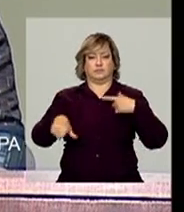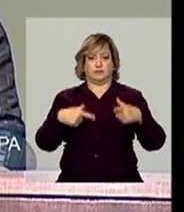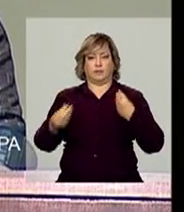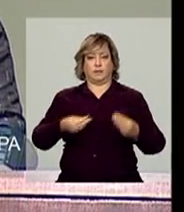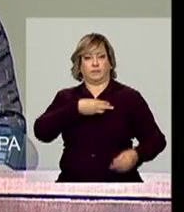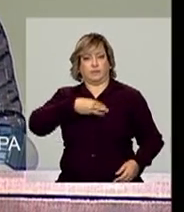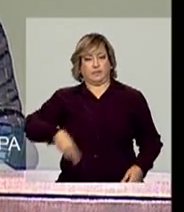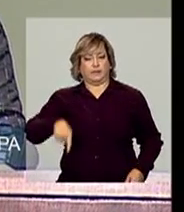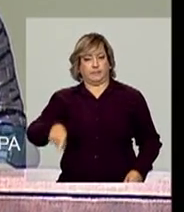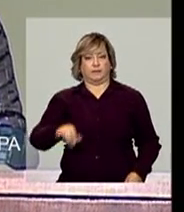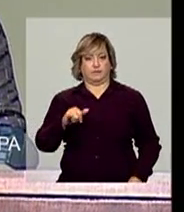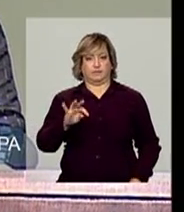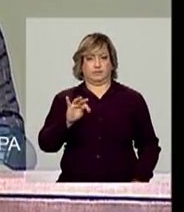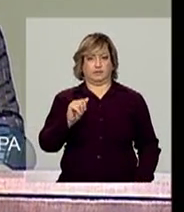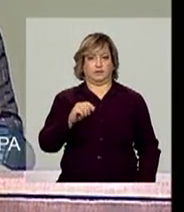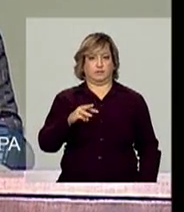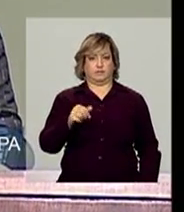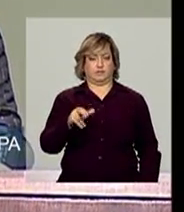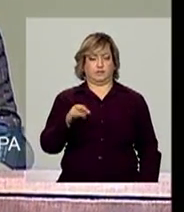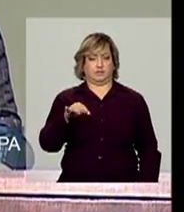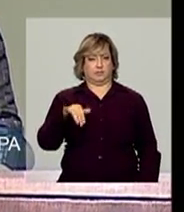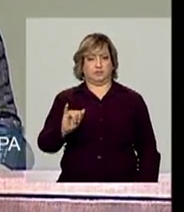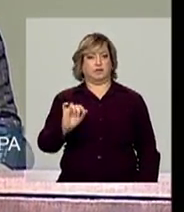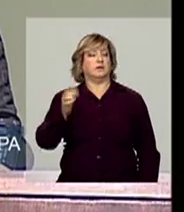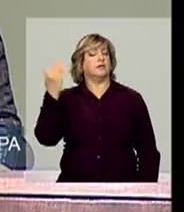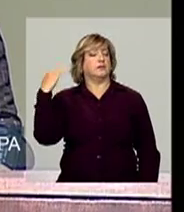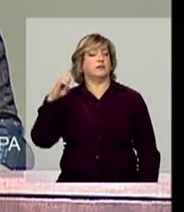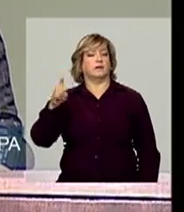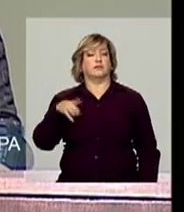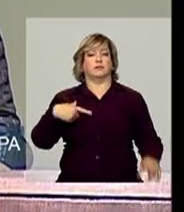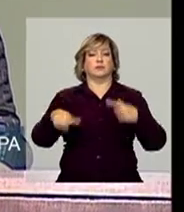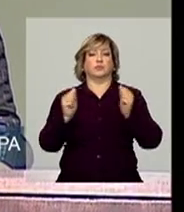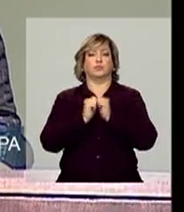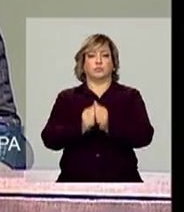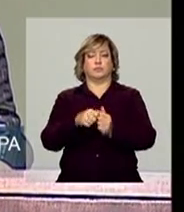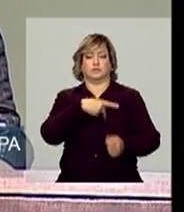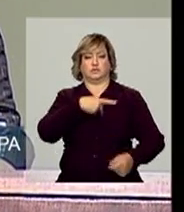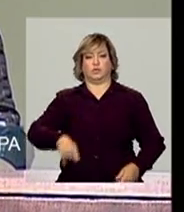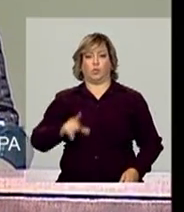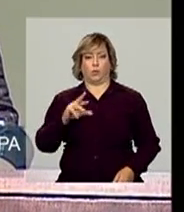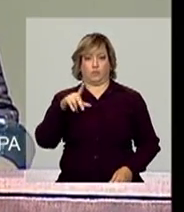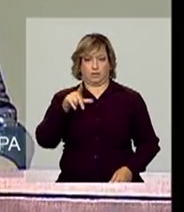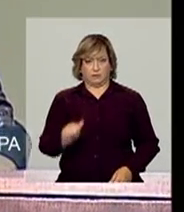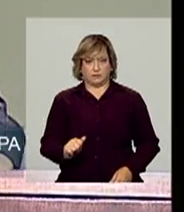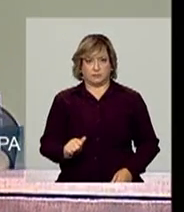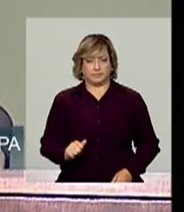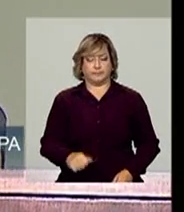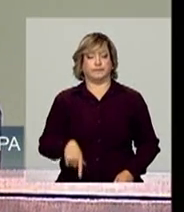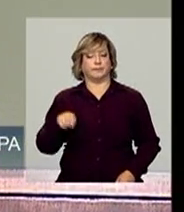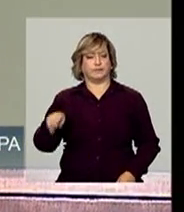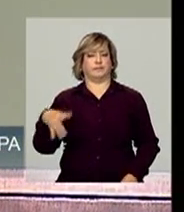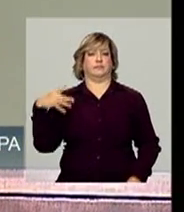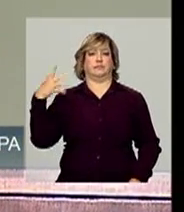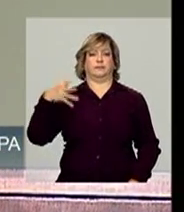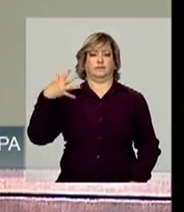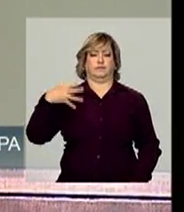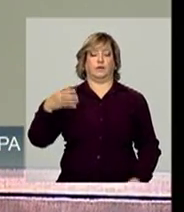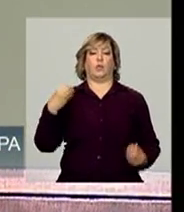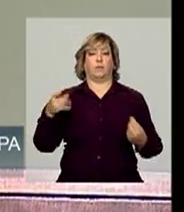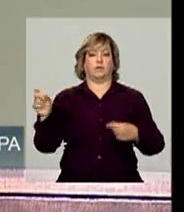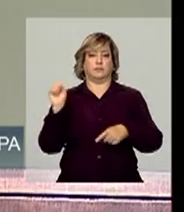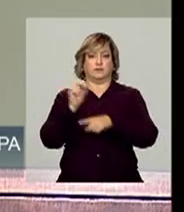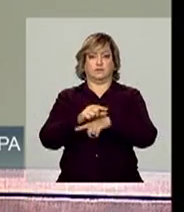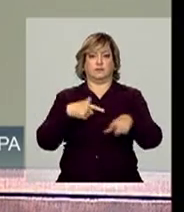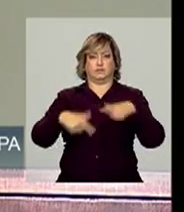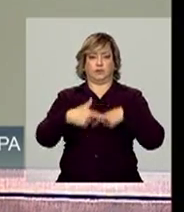durante o governo Lula. No discurso feito por ocasião de sua assunção como chanceler